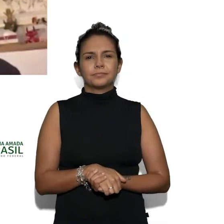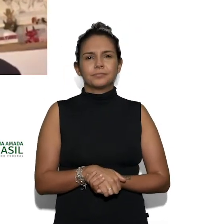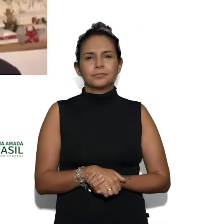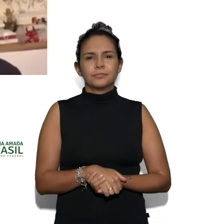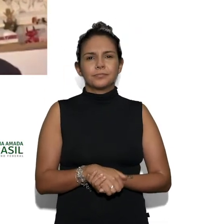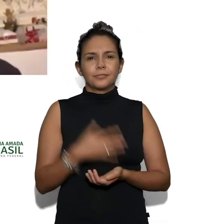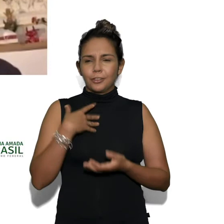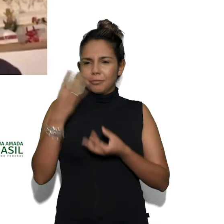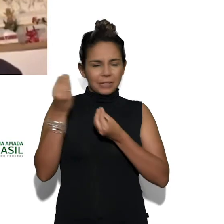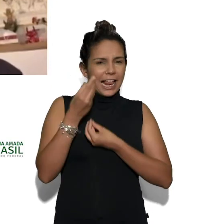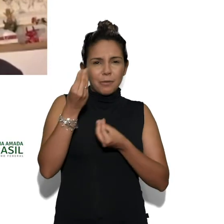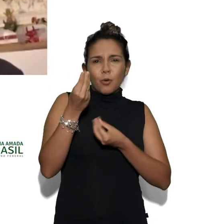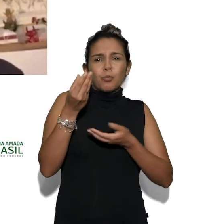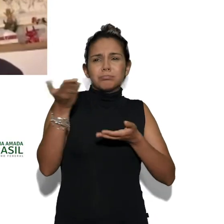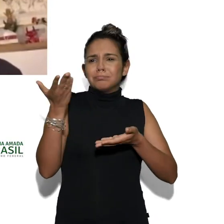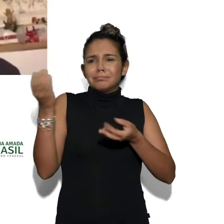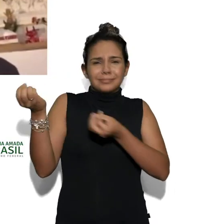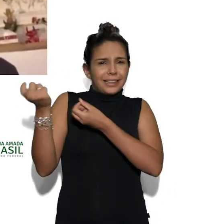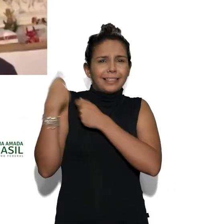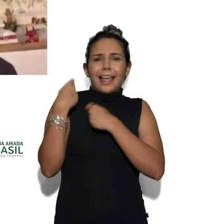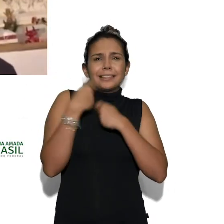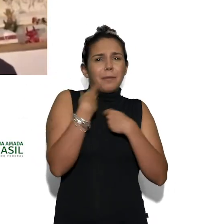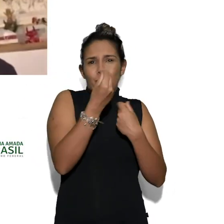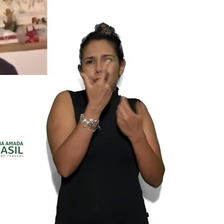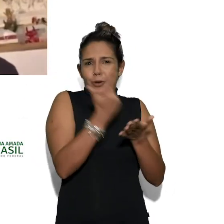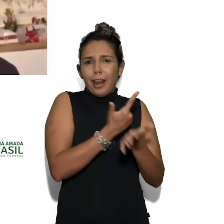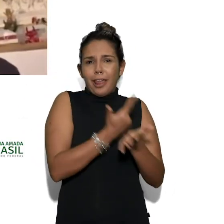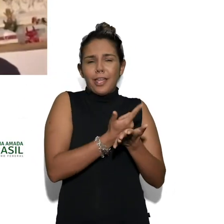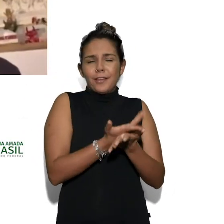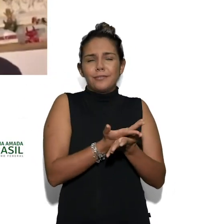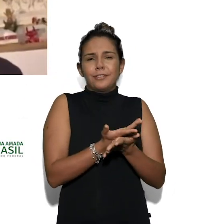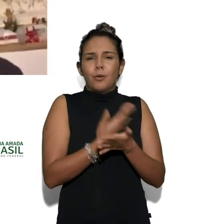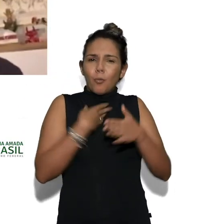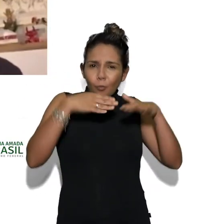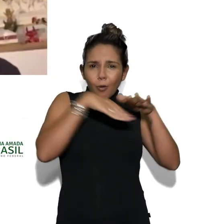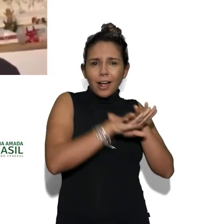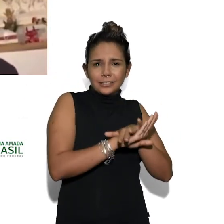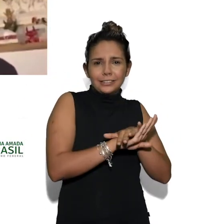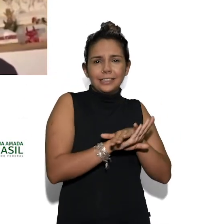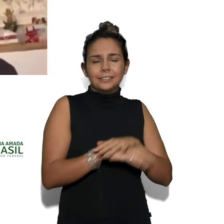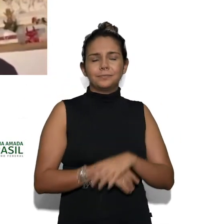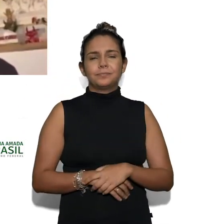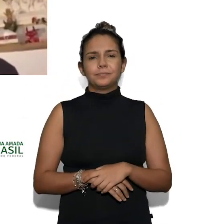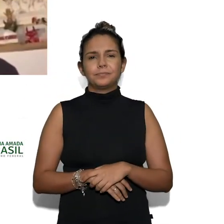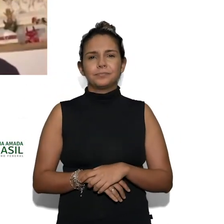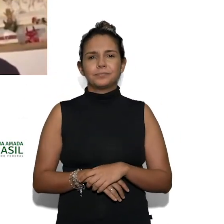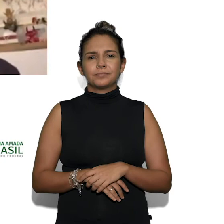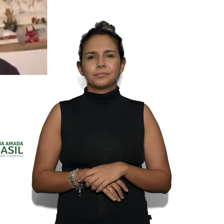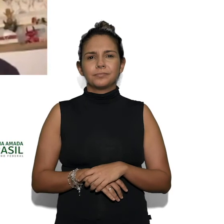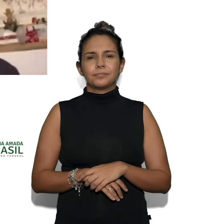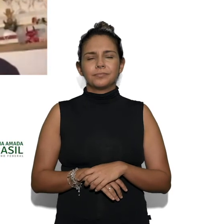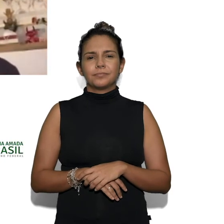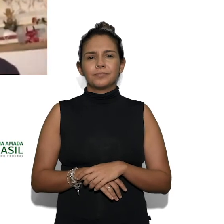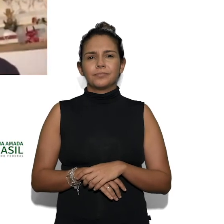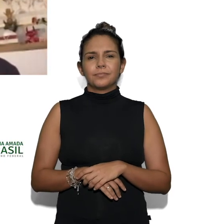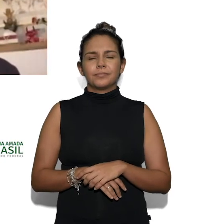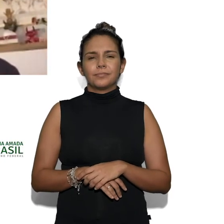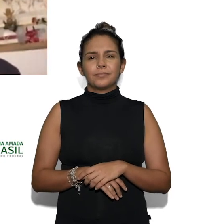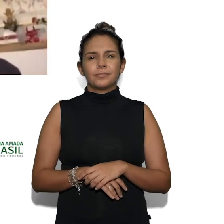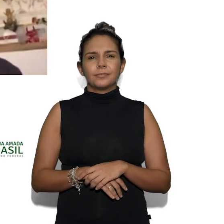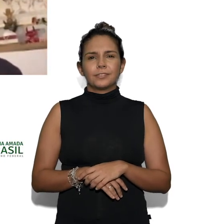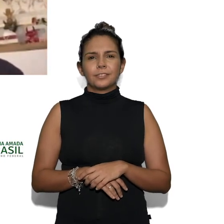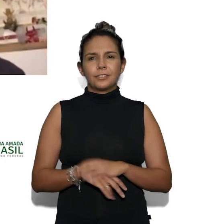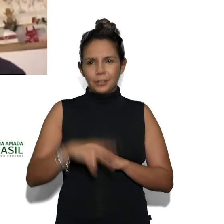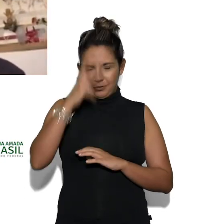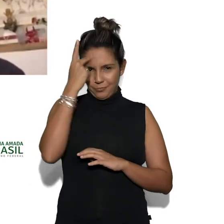tantos livros e eu, quando vou ao Brasil, compro tantos livros que era sempre mais um. E a dada altura